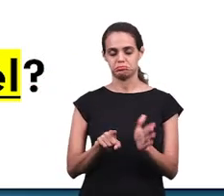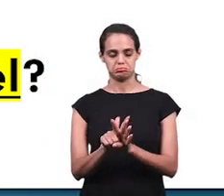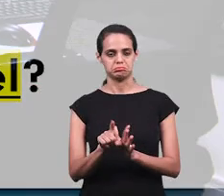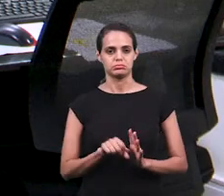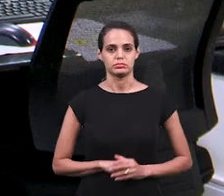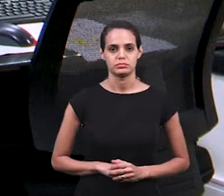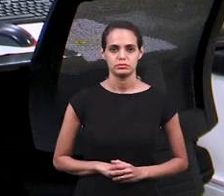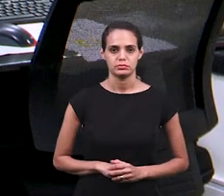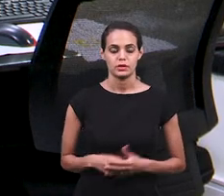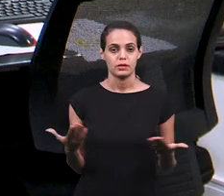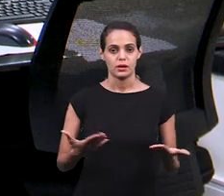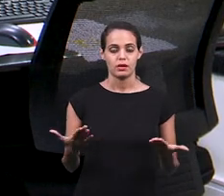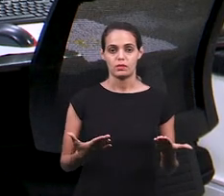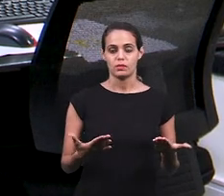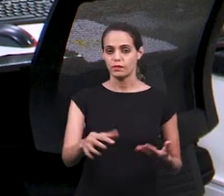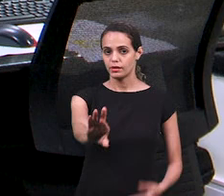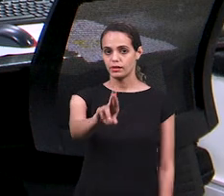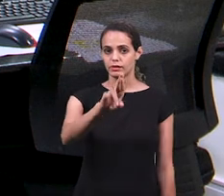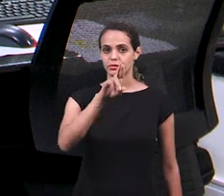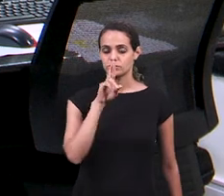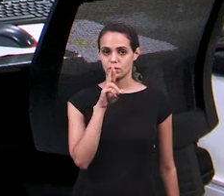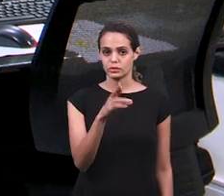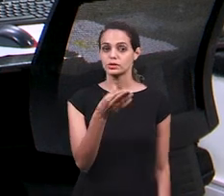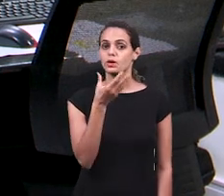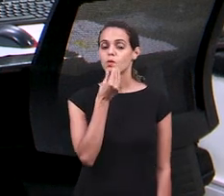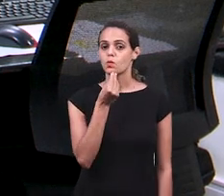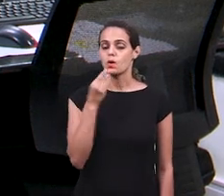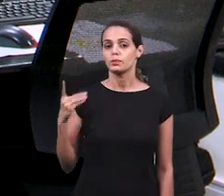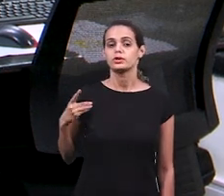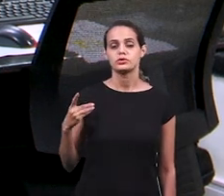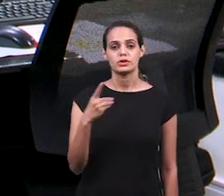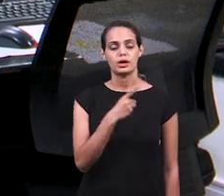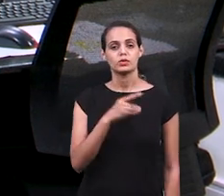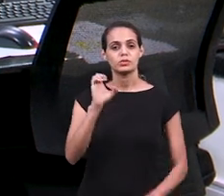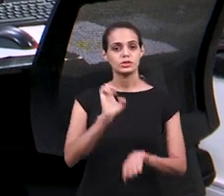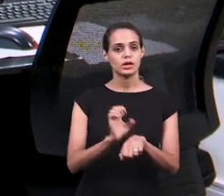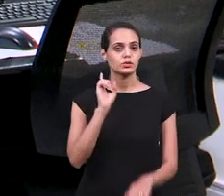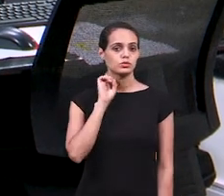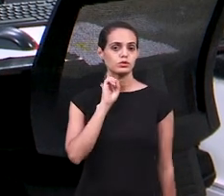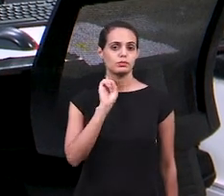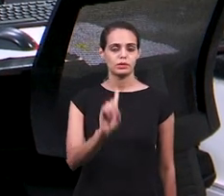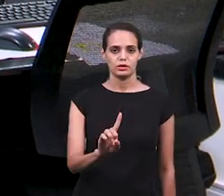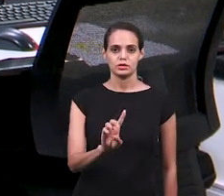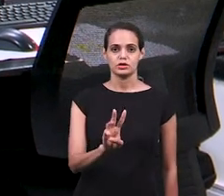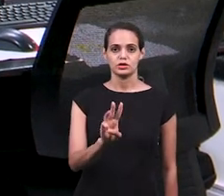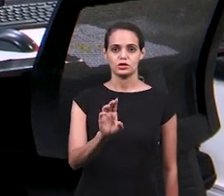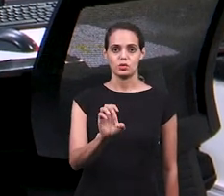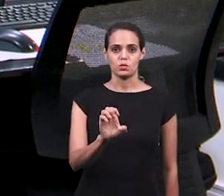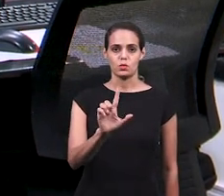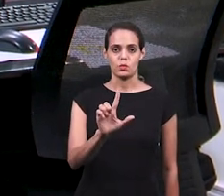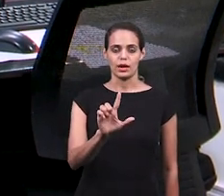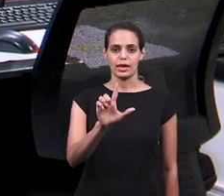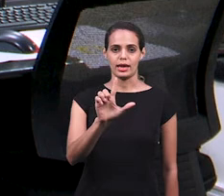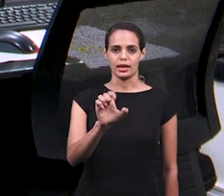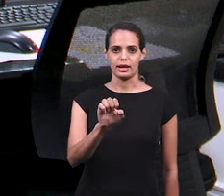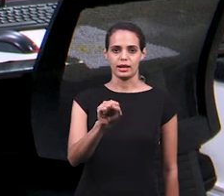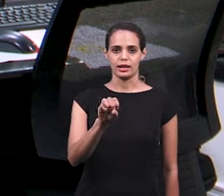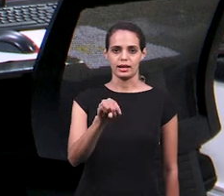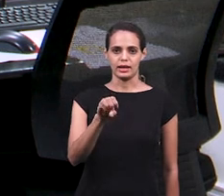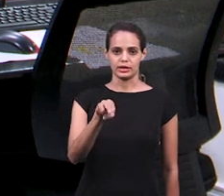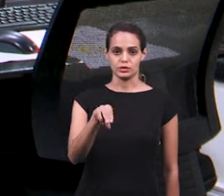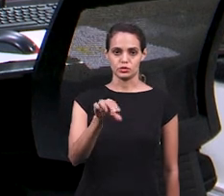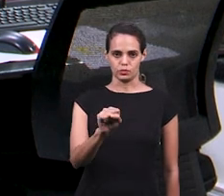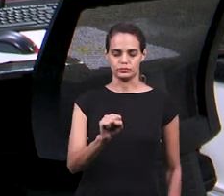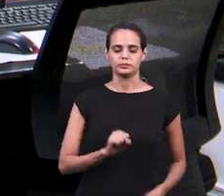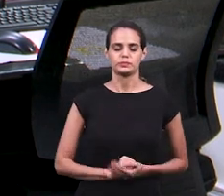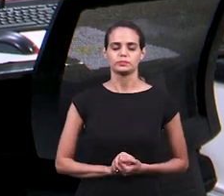pergunta. E quem vai nos dar essa resposta é um diácono também lá do estado de Minas Gerais, é o Wellerson. O Wellerson,